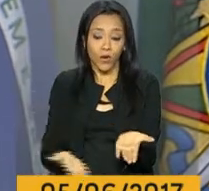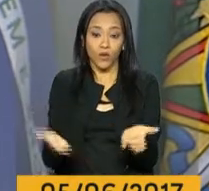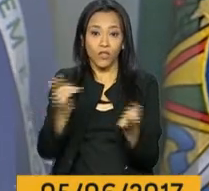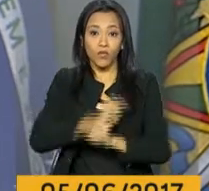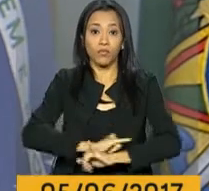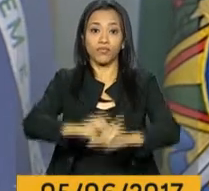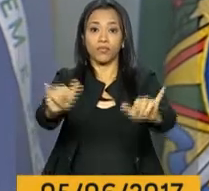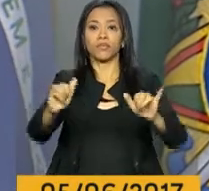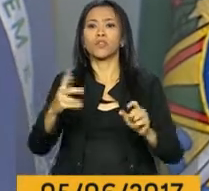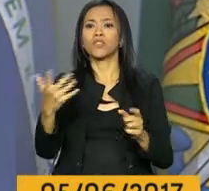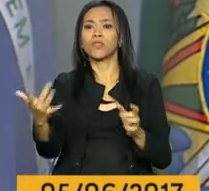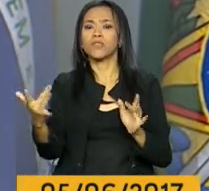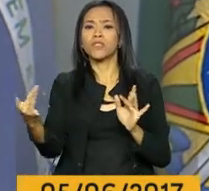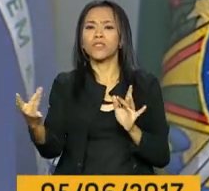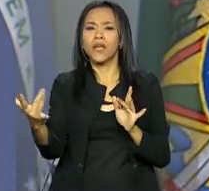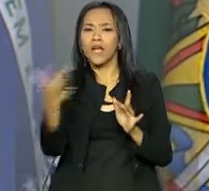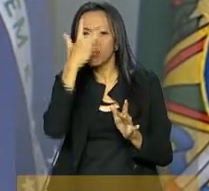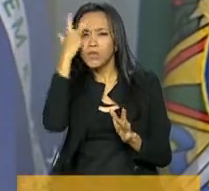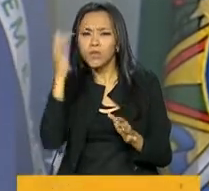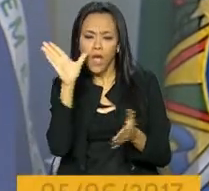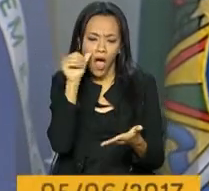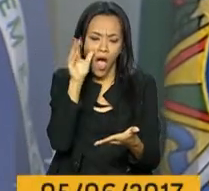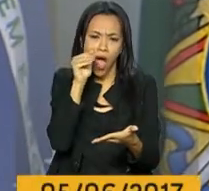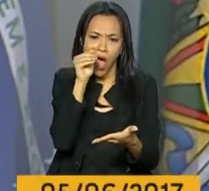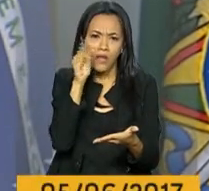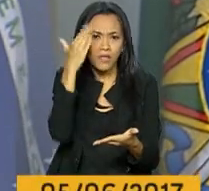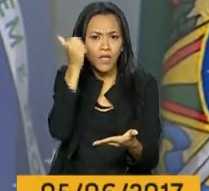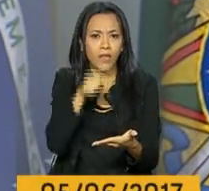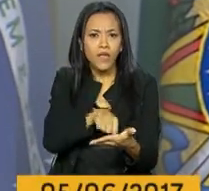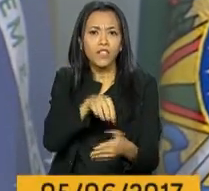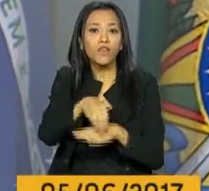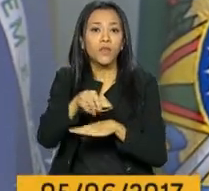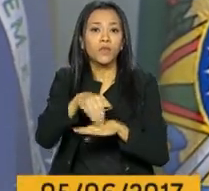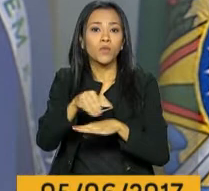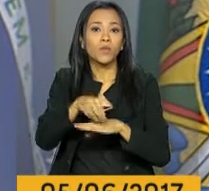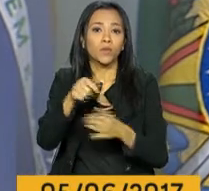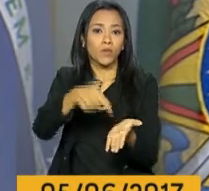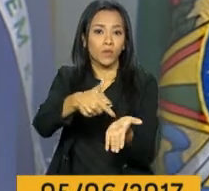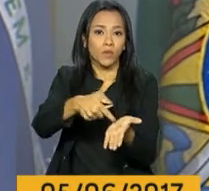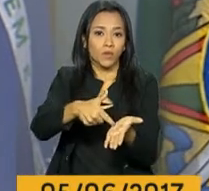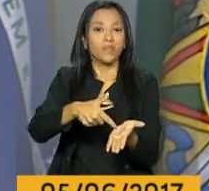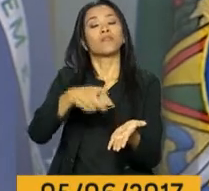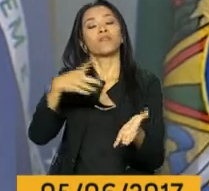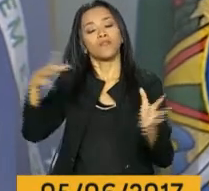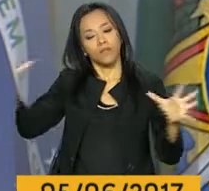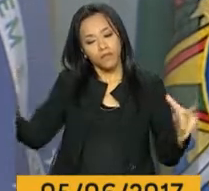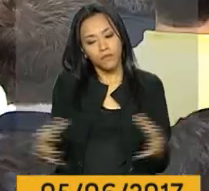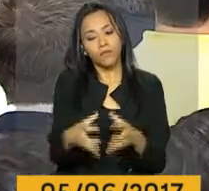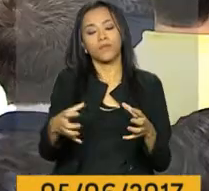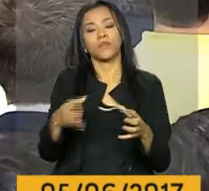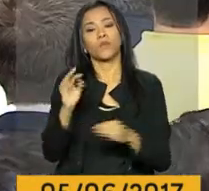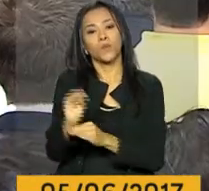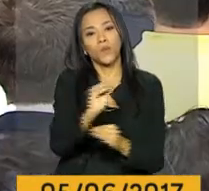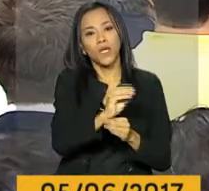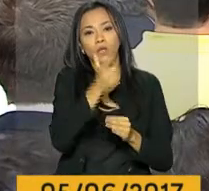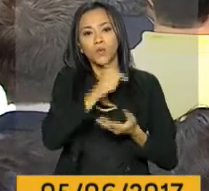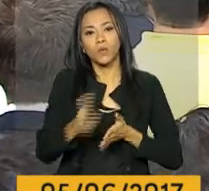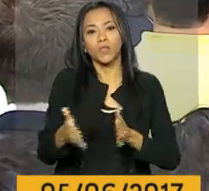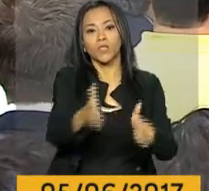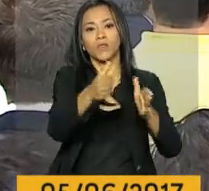conectando as pessoas da sociedade na preservação de rios